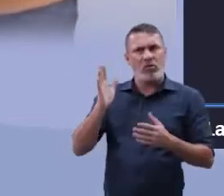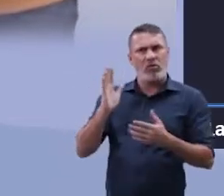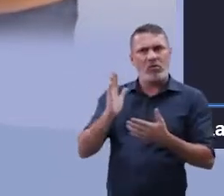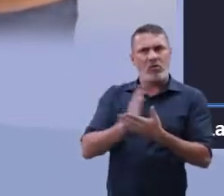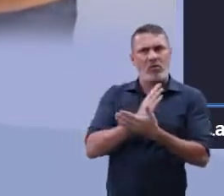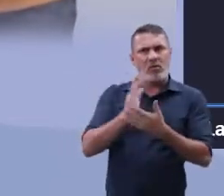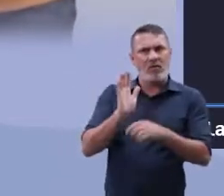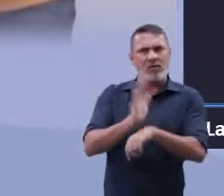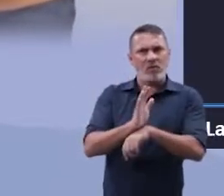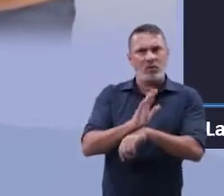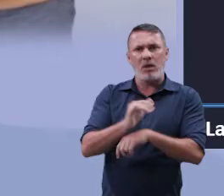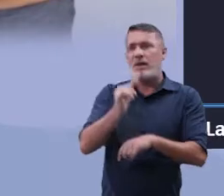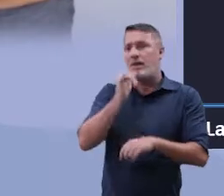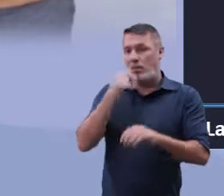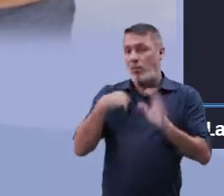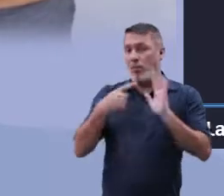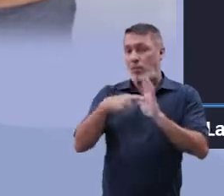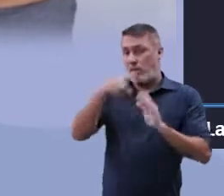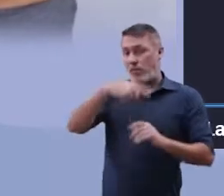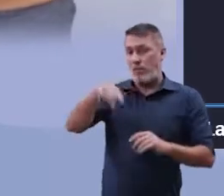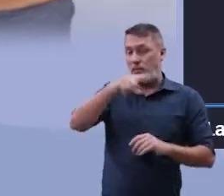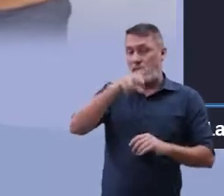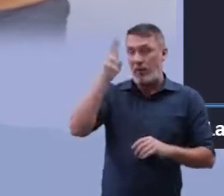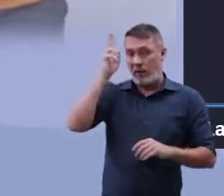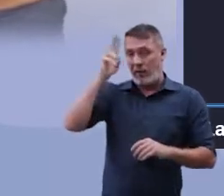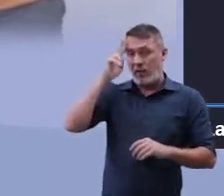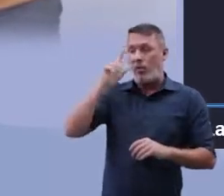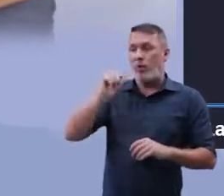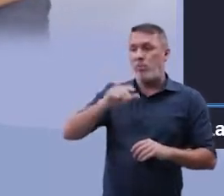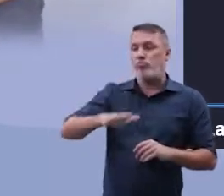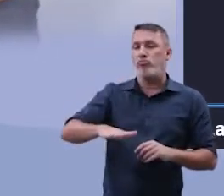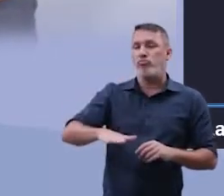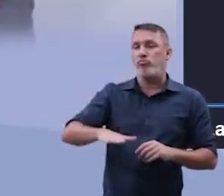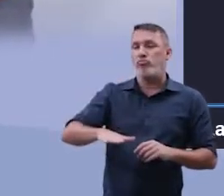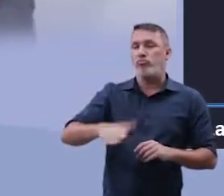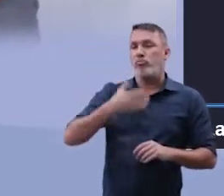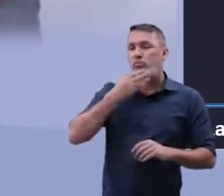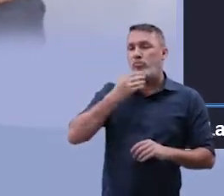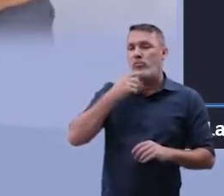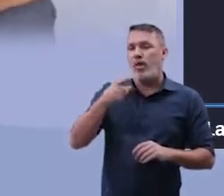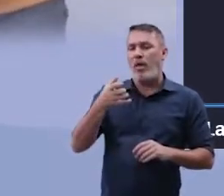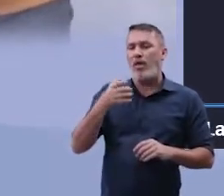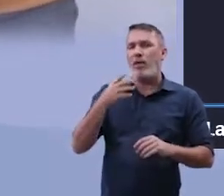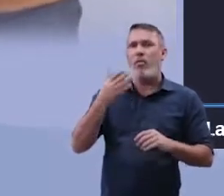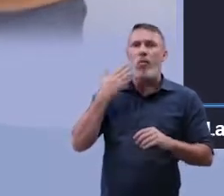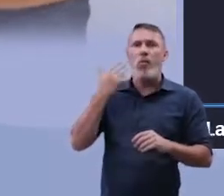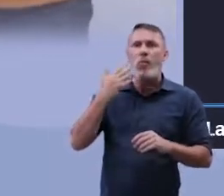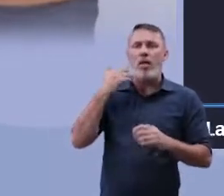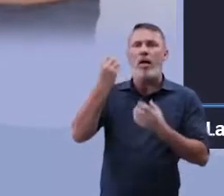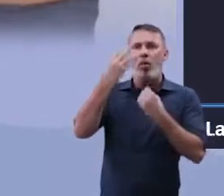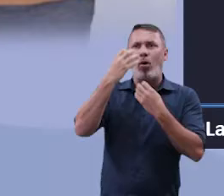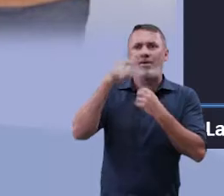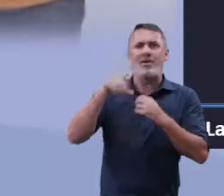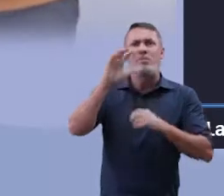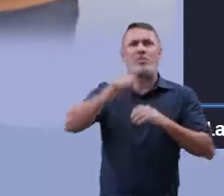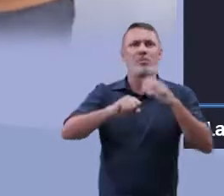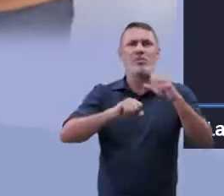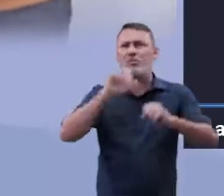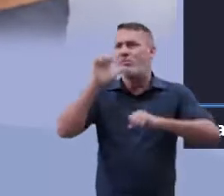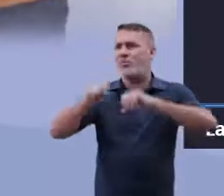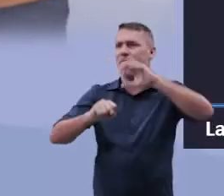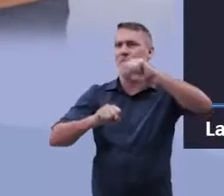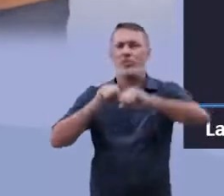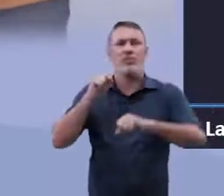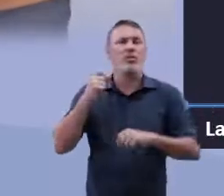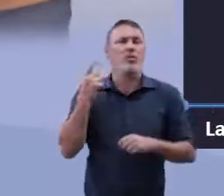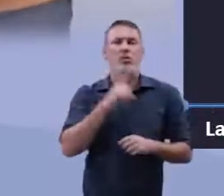algum filme, por exemplo, vou mostrar um filme, vocês vão lembrar, de um garotinho que ele queria ter muito acesso à educação. Buscou de todas